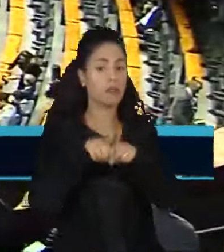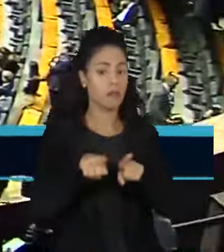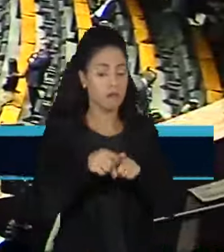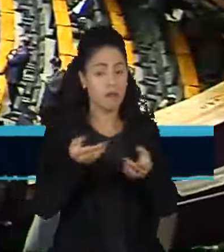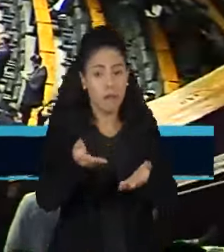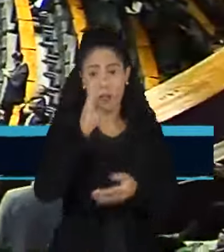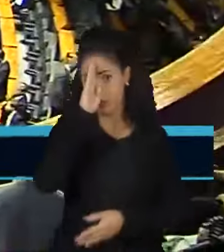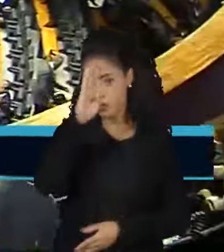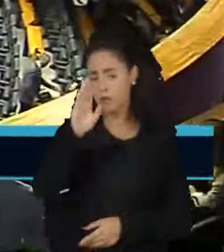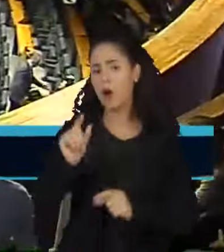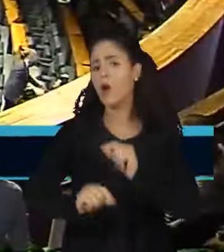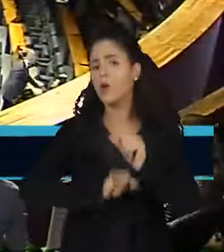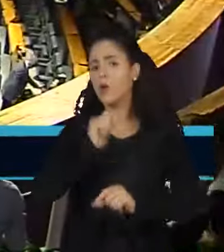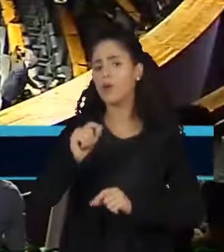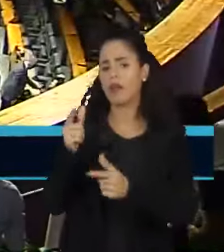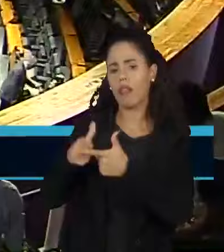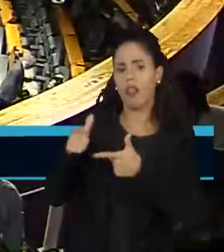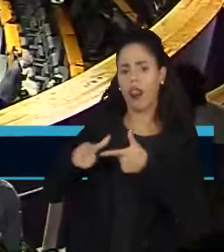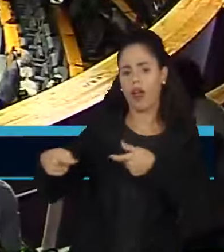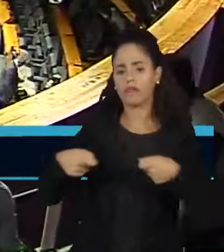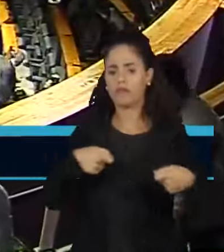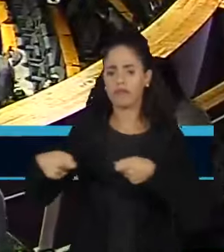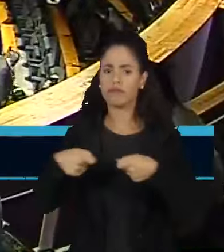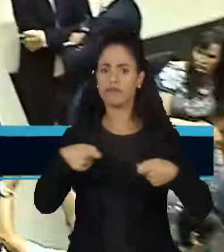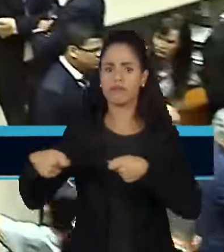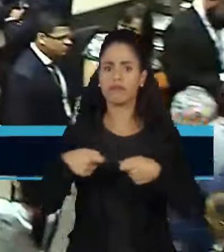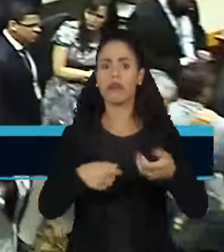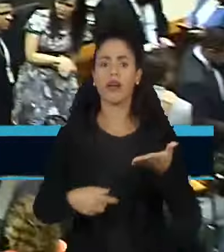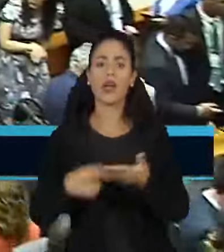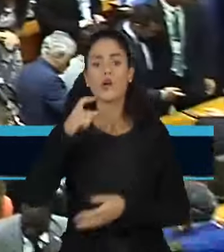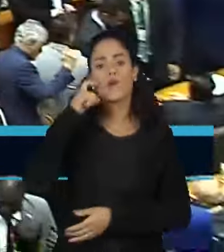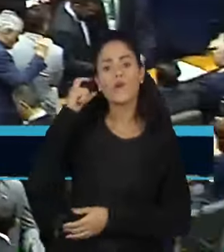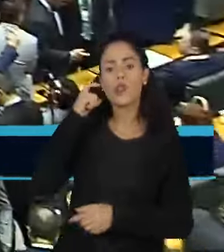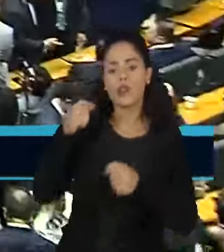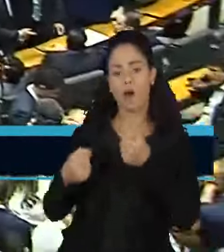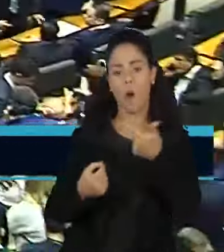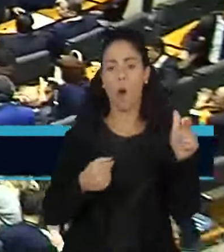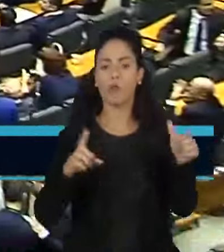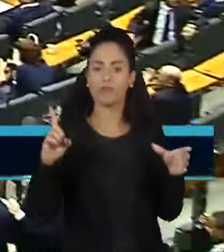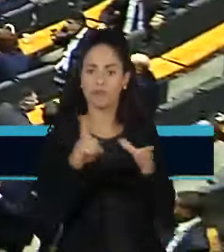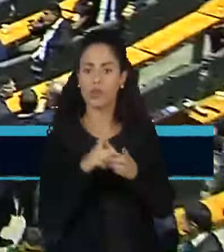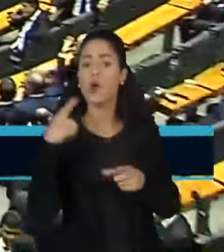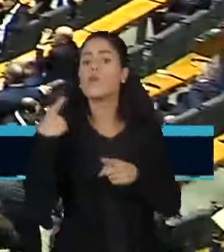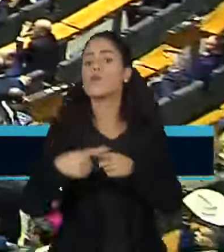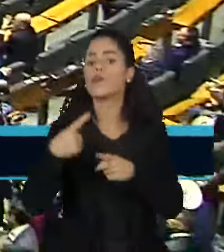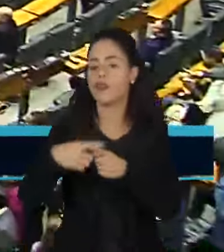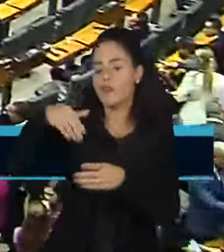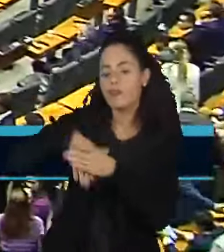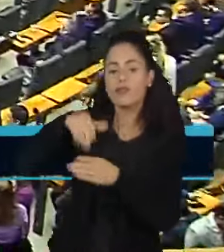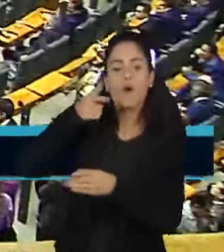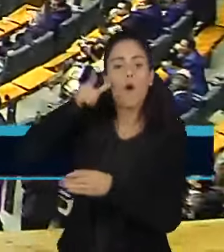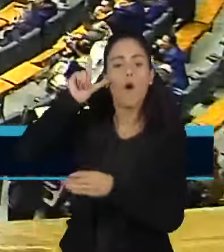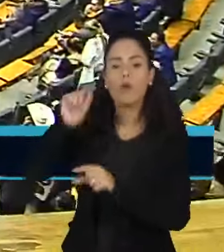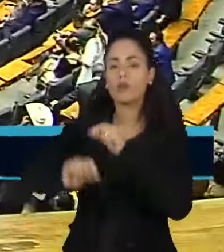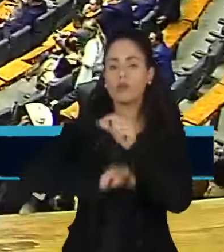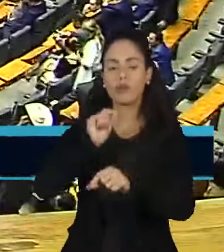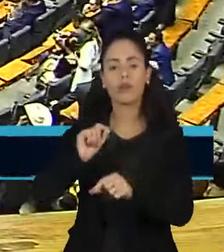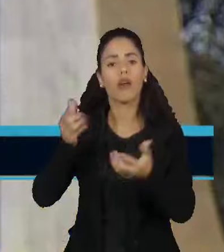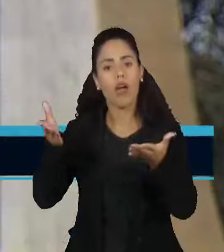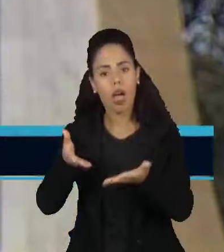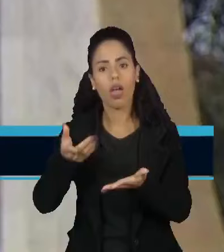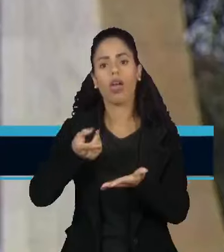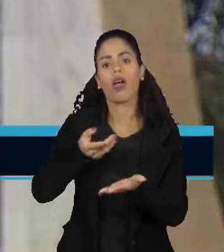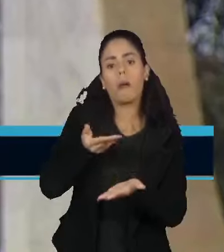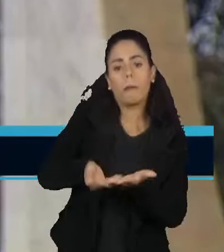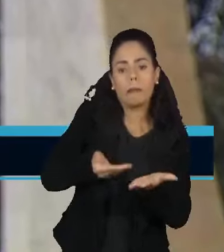principal motivo para essa crise entre Lira e a própria base é a percepção de que a votação de ontem significaria uma